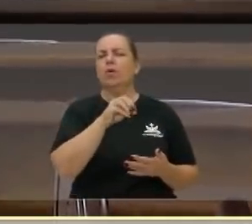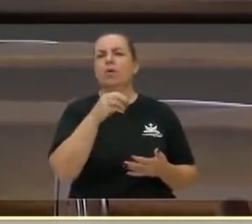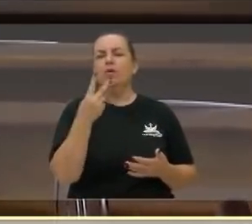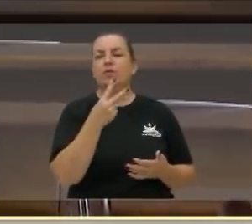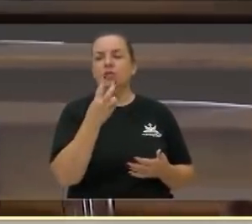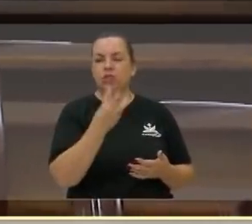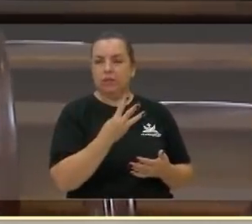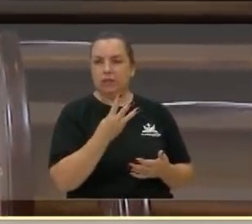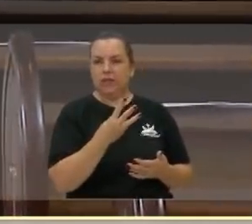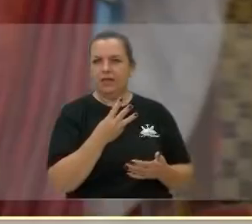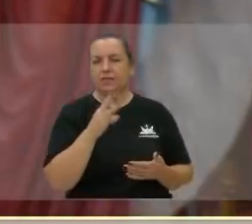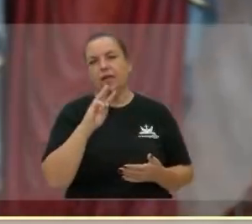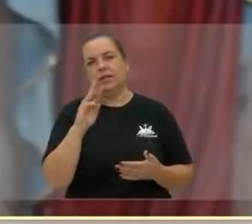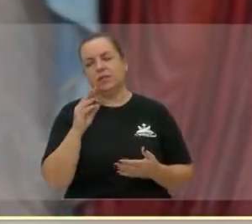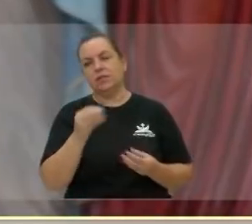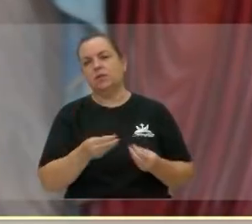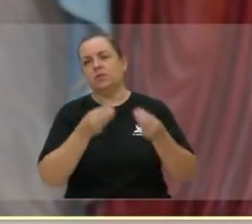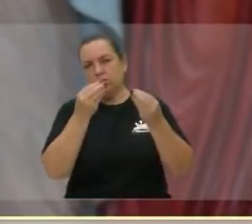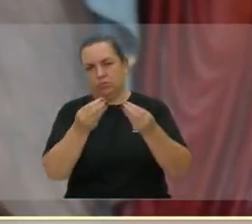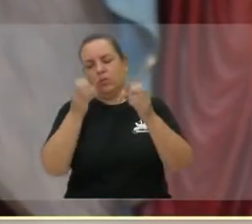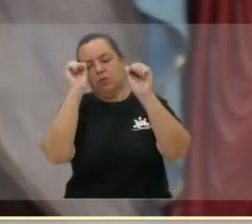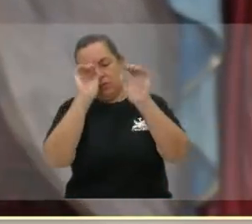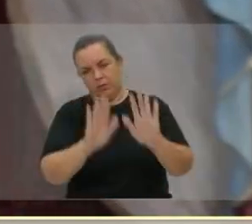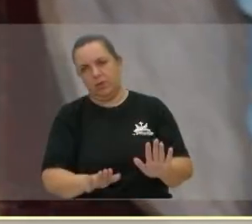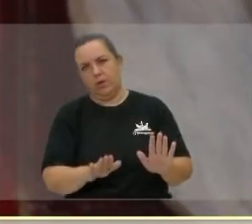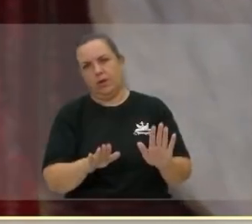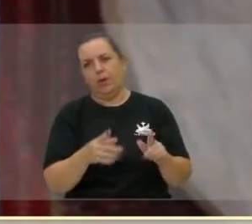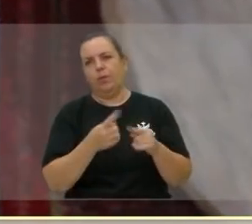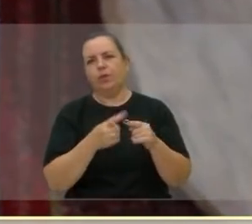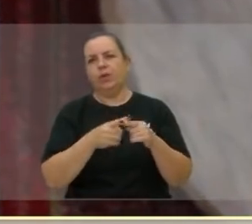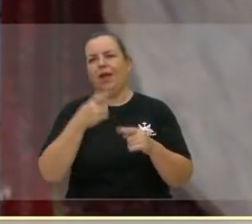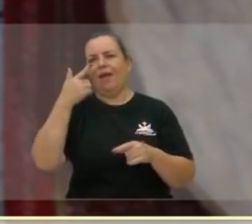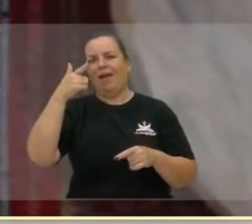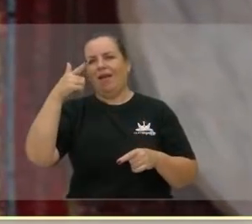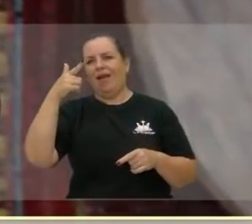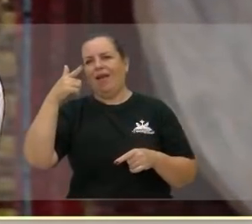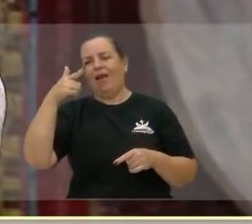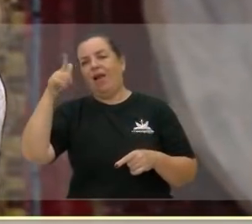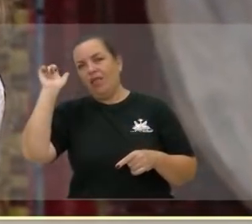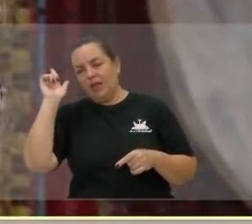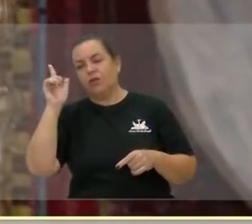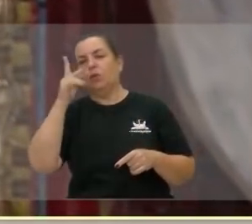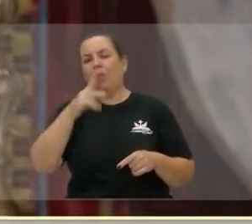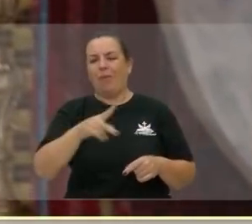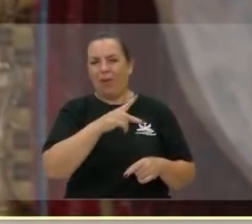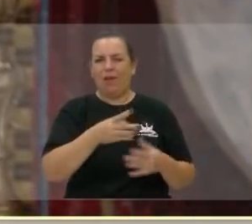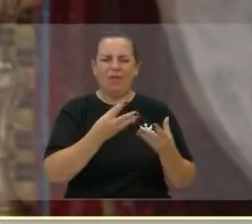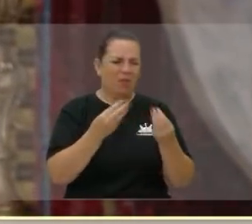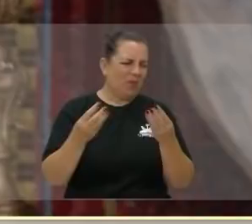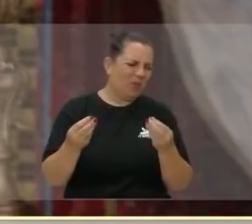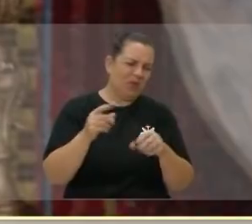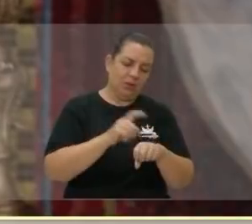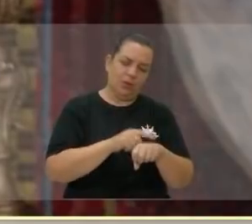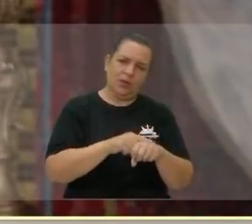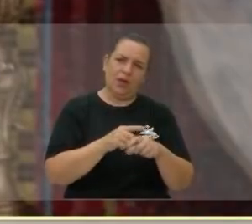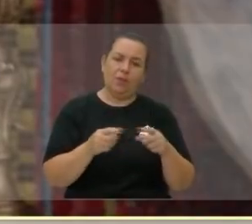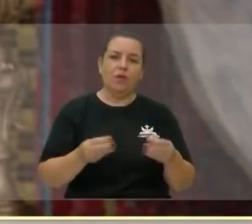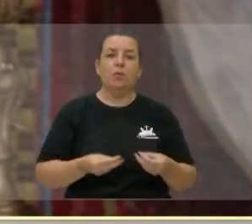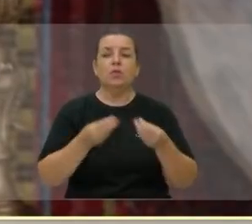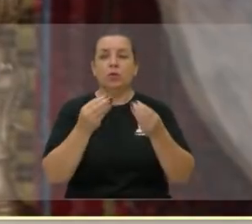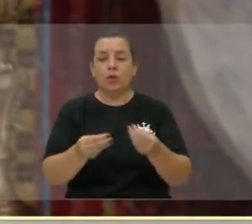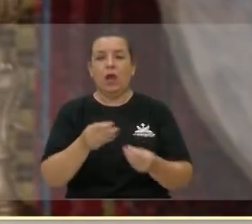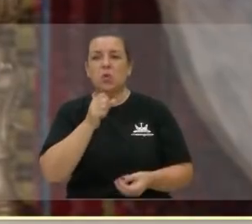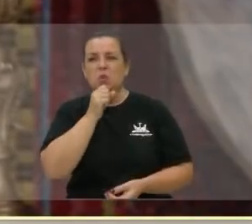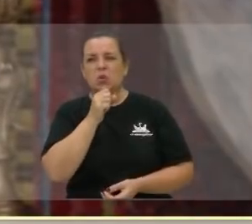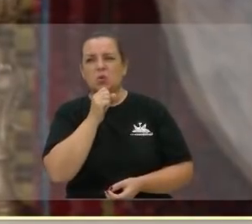porque veio antes de um Papa que ficou muito tempo no pontificado, falaram, vamos colocar um idoso,